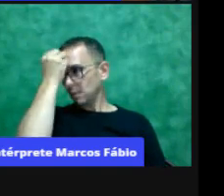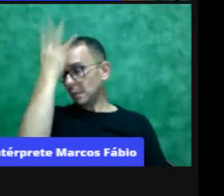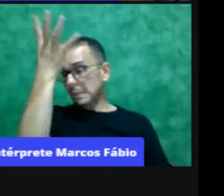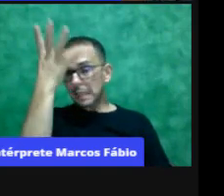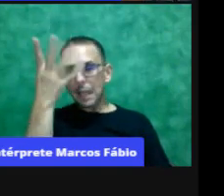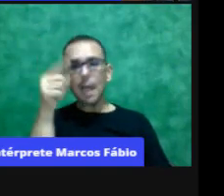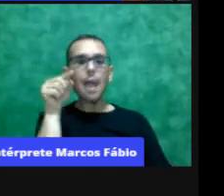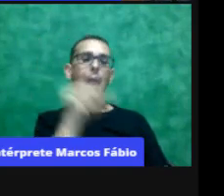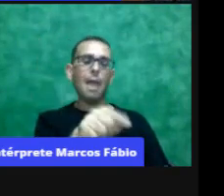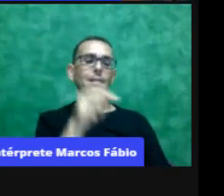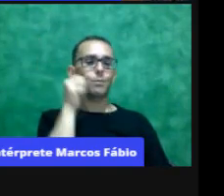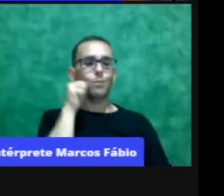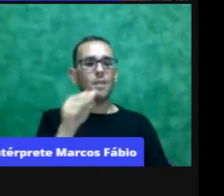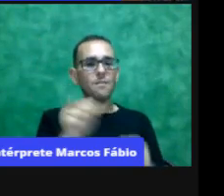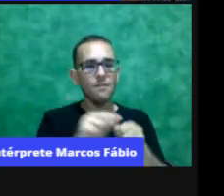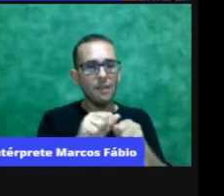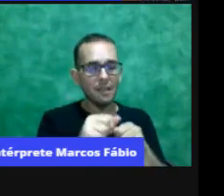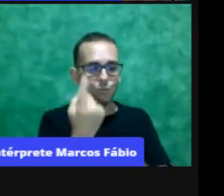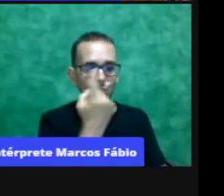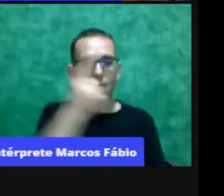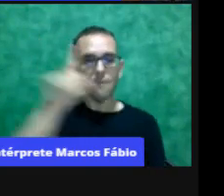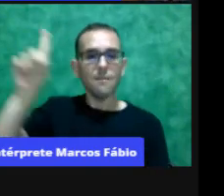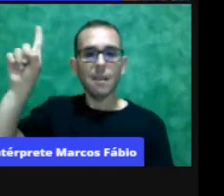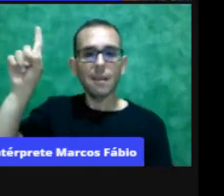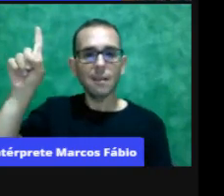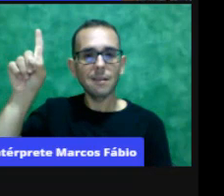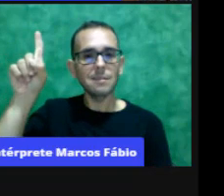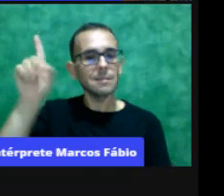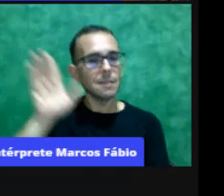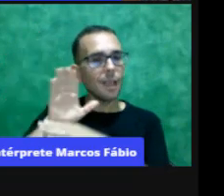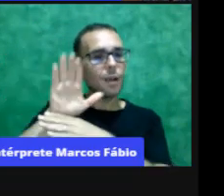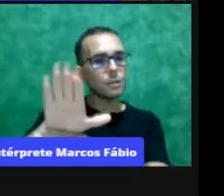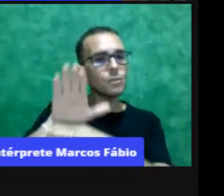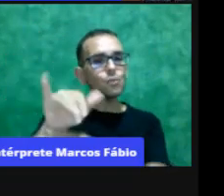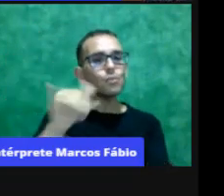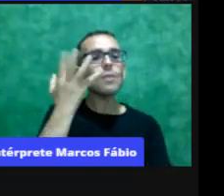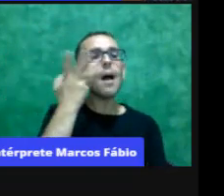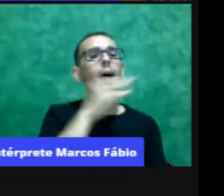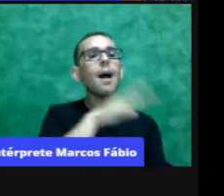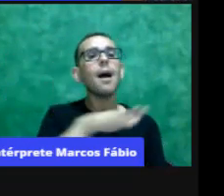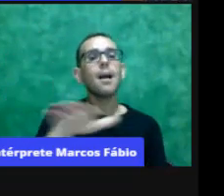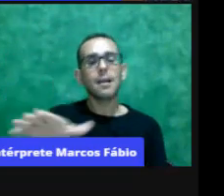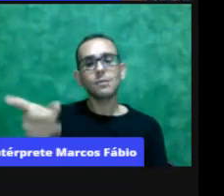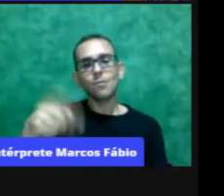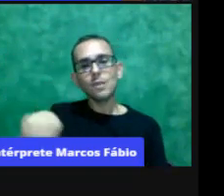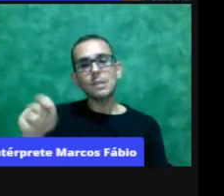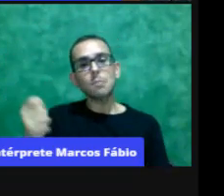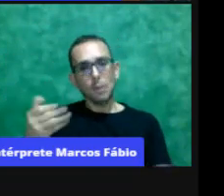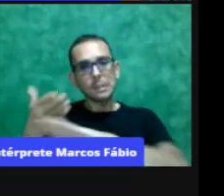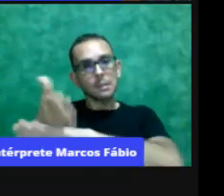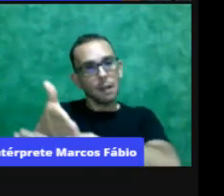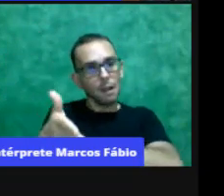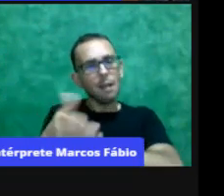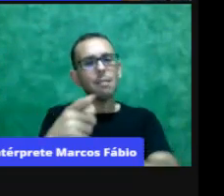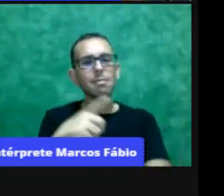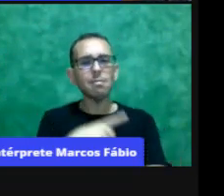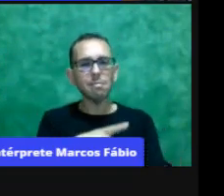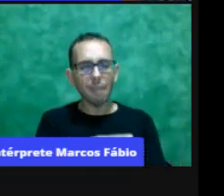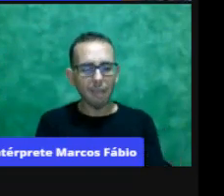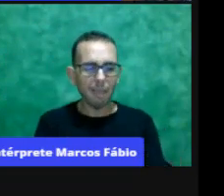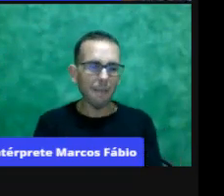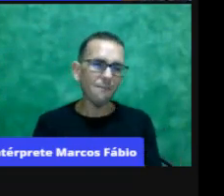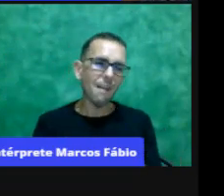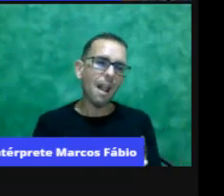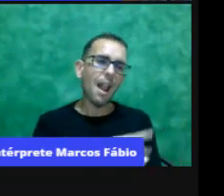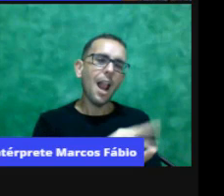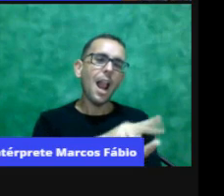criou esse Era Uma Vez um podcast, e que ajuda muitas crianças, e que vocês podem entrar lá e ver que tem uma série